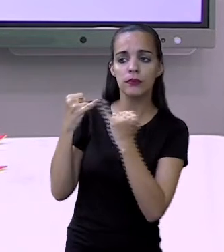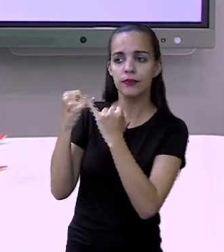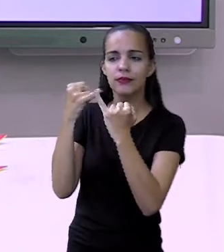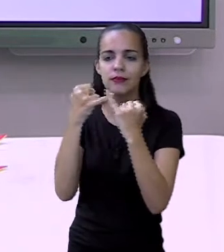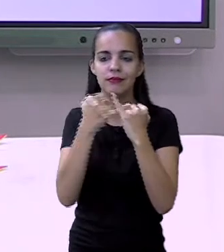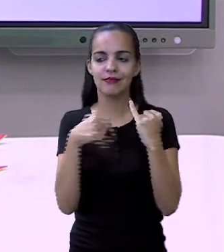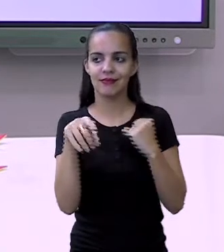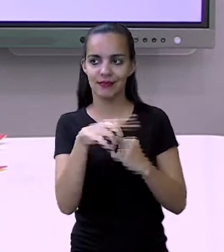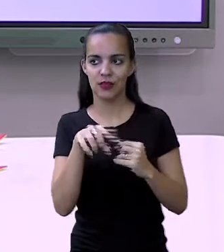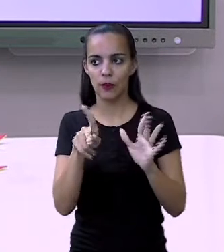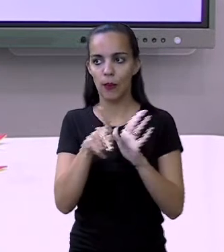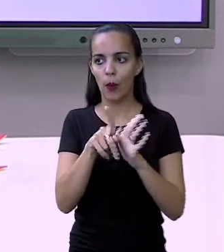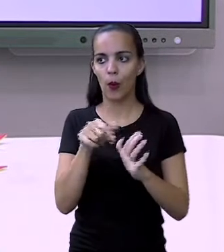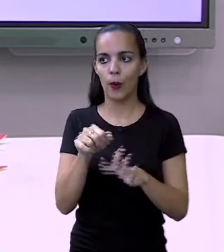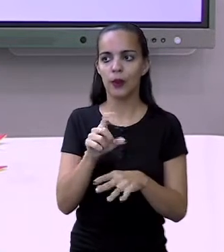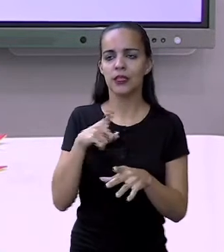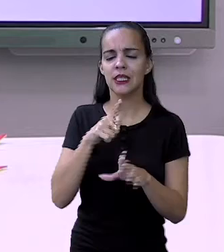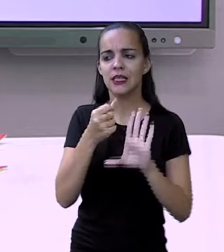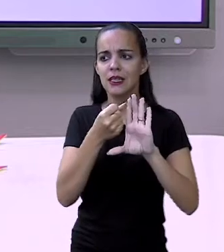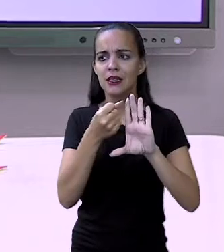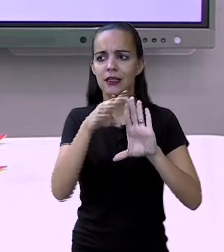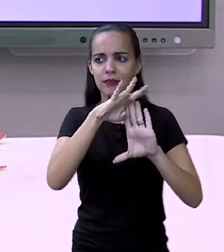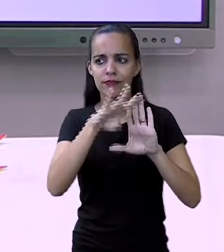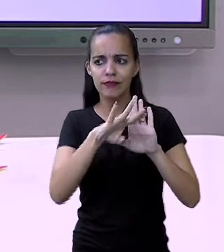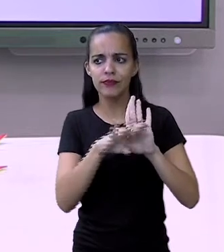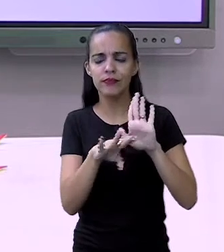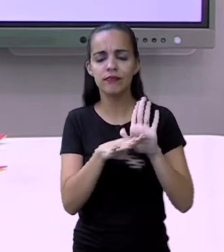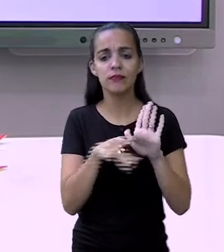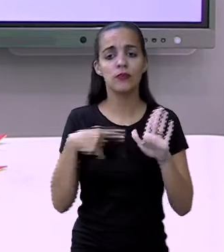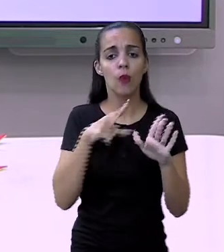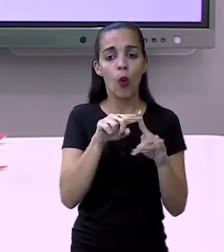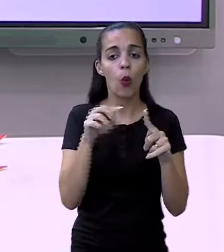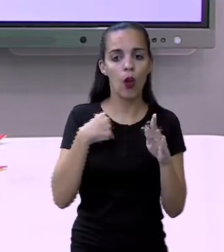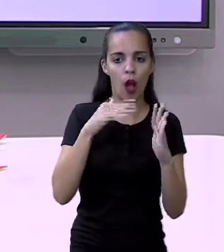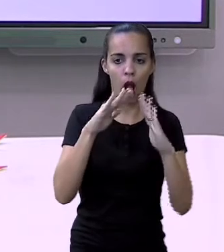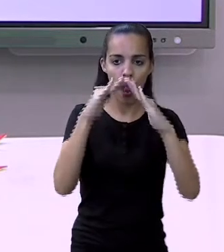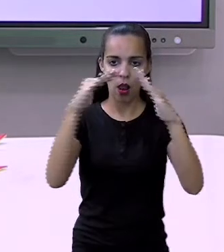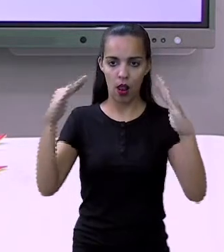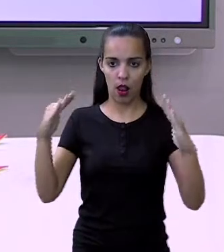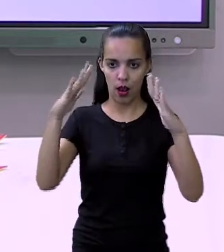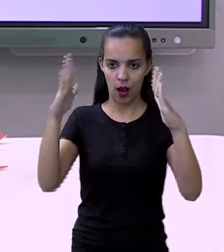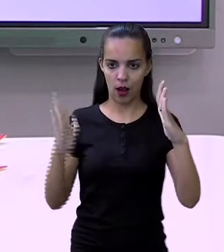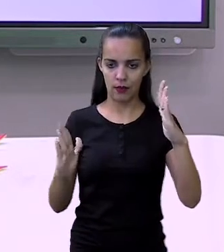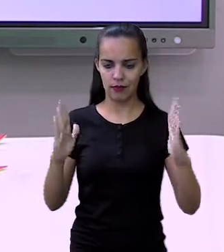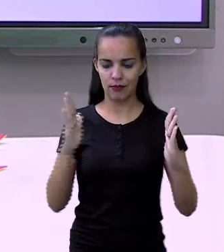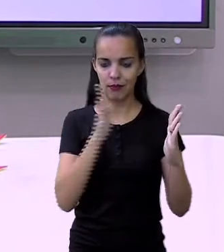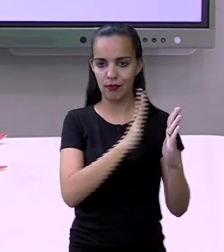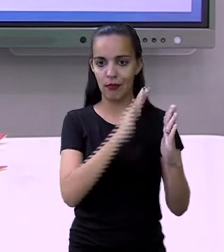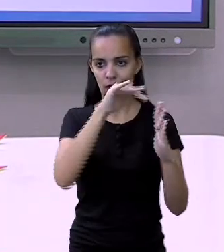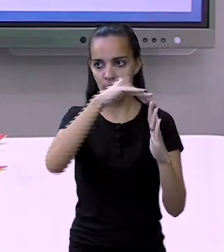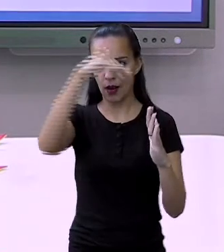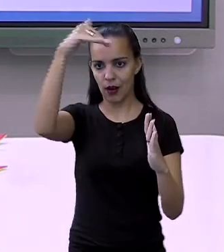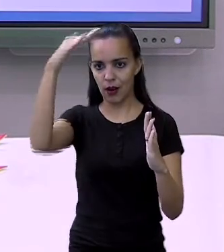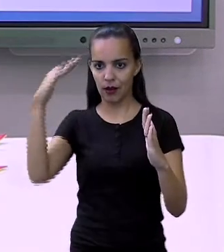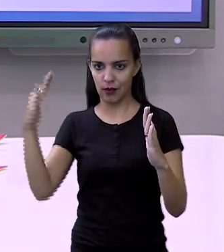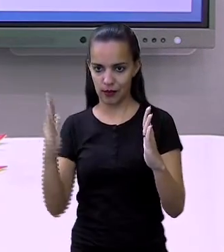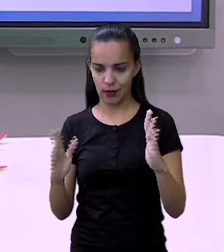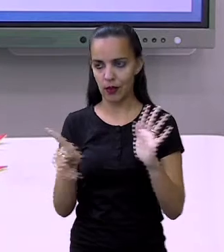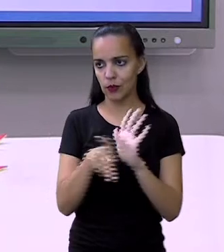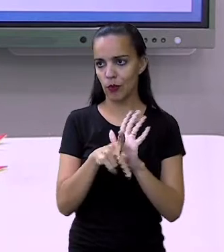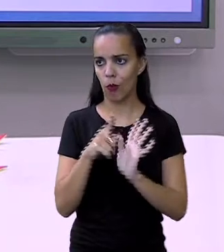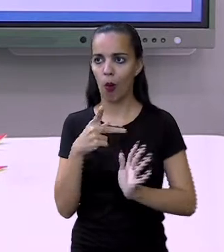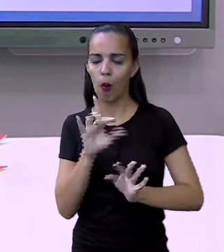Ele é classificado de acordo com os lados e os ângulos. Então, nós vamos ver. Se